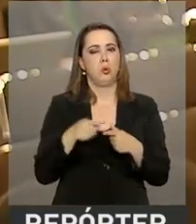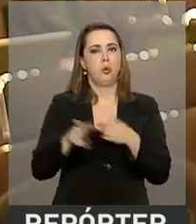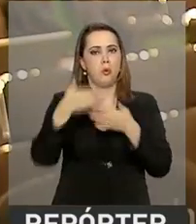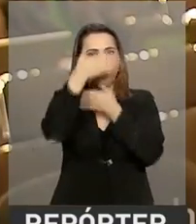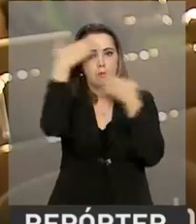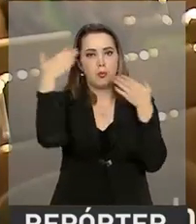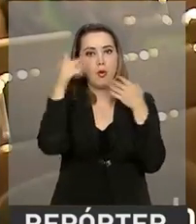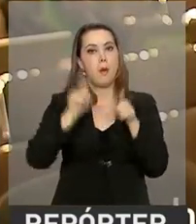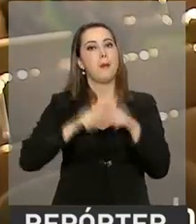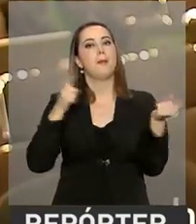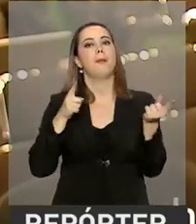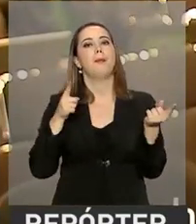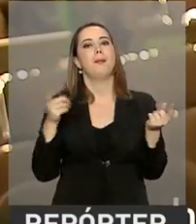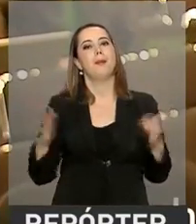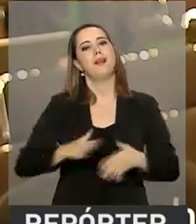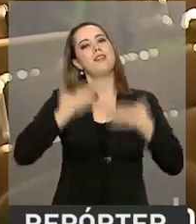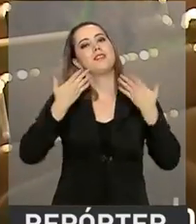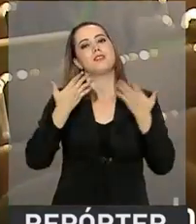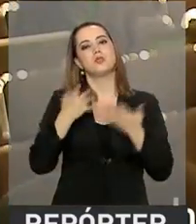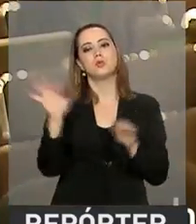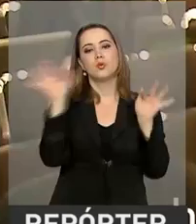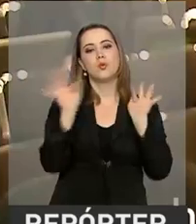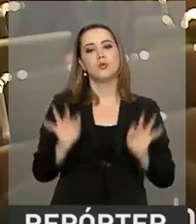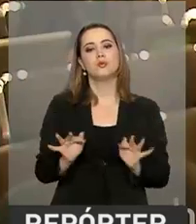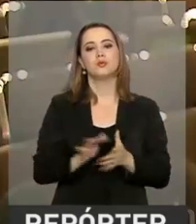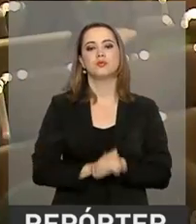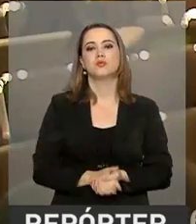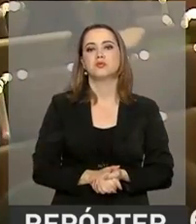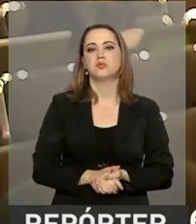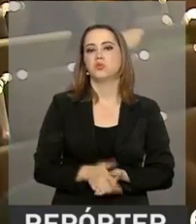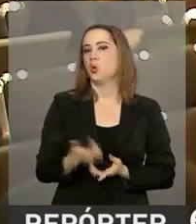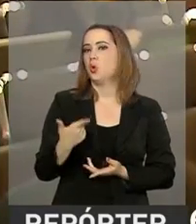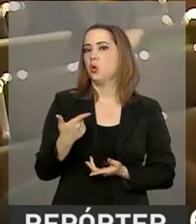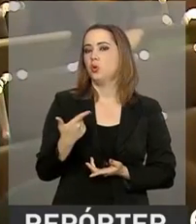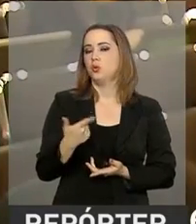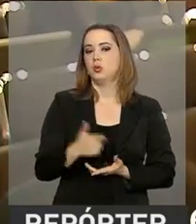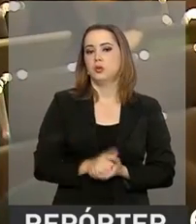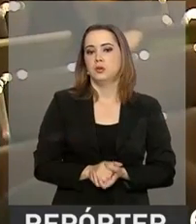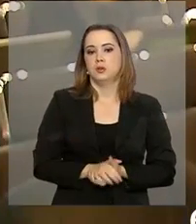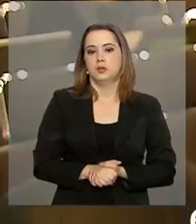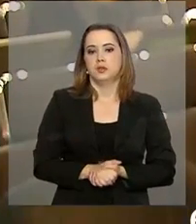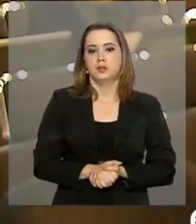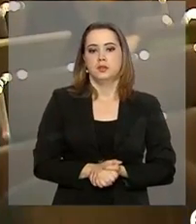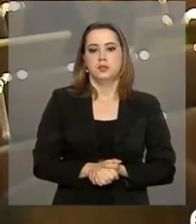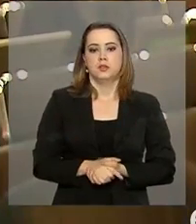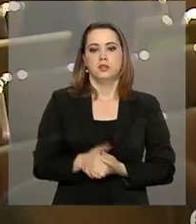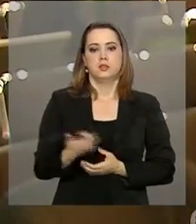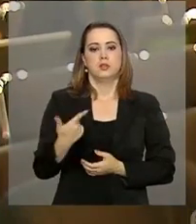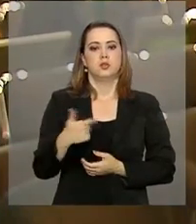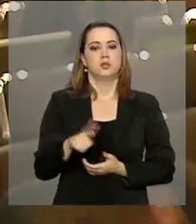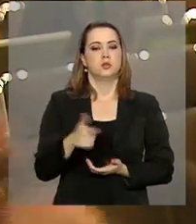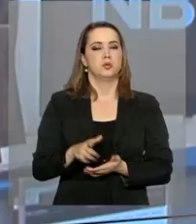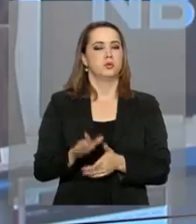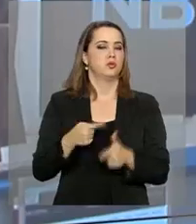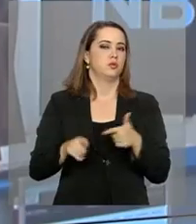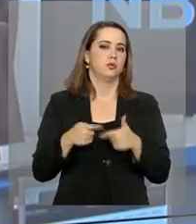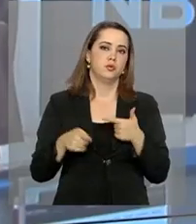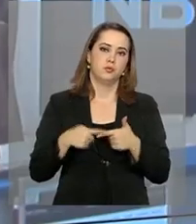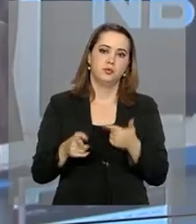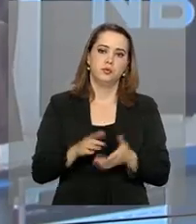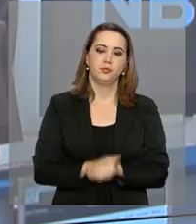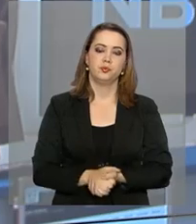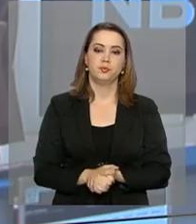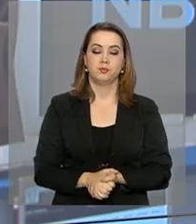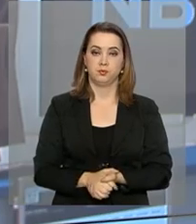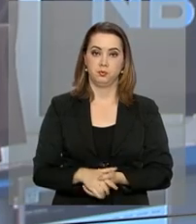o povo brasileiro. There's no terrorist problem and there's no nobody speaks about Zika.